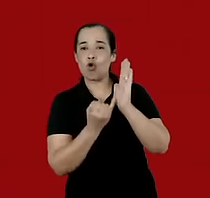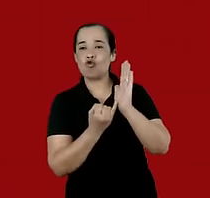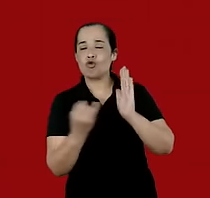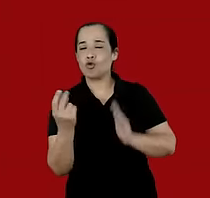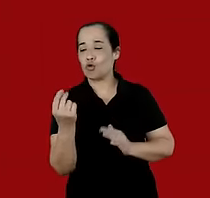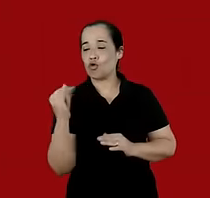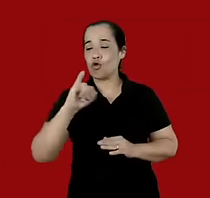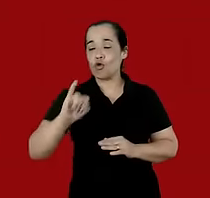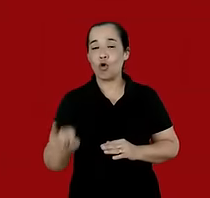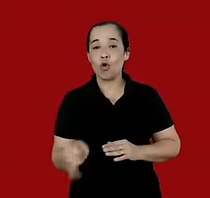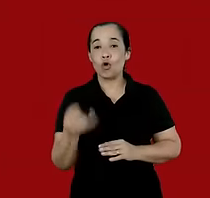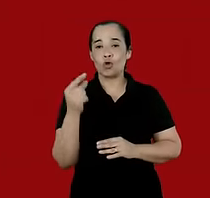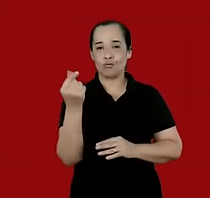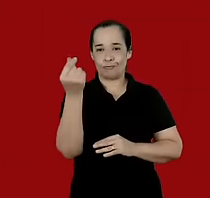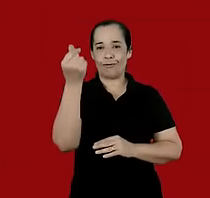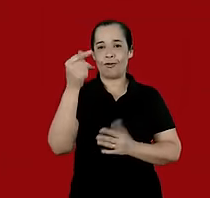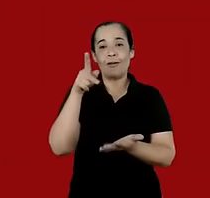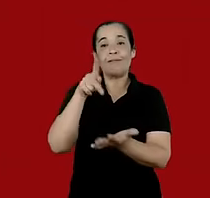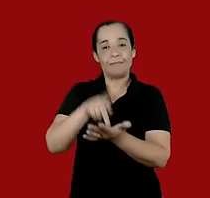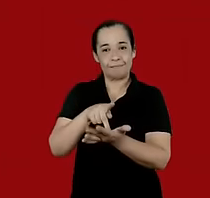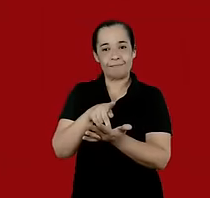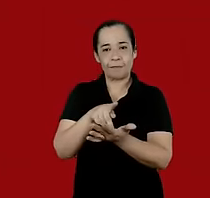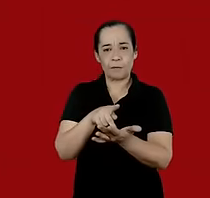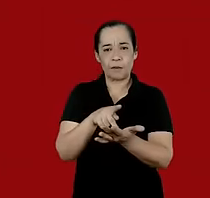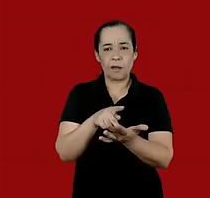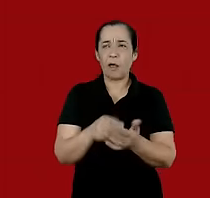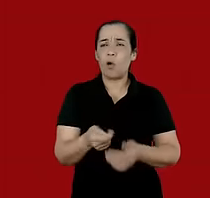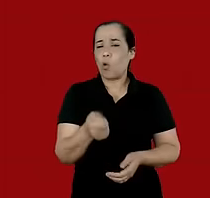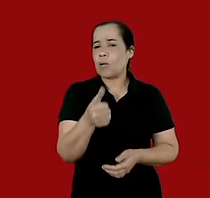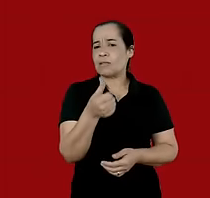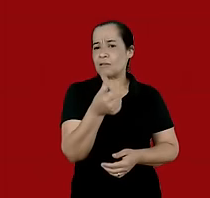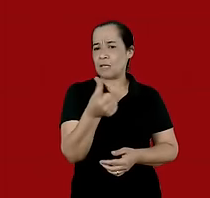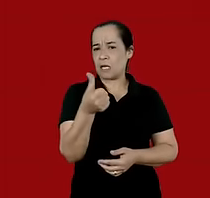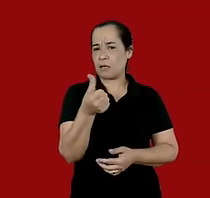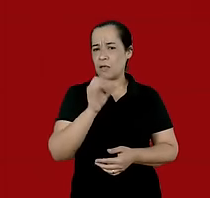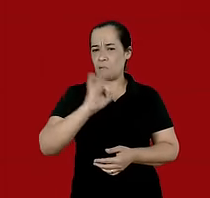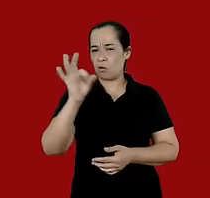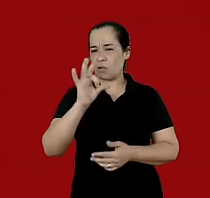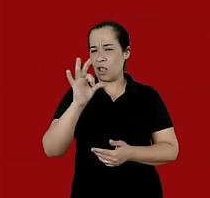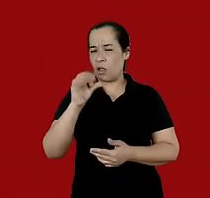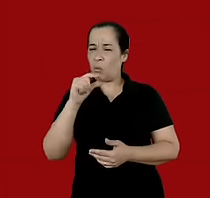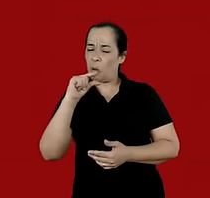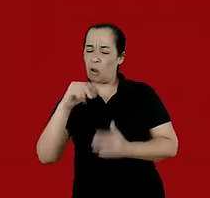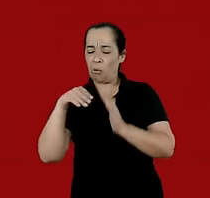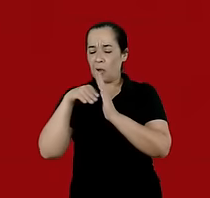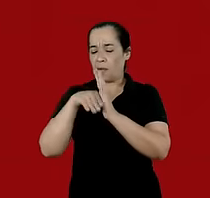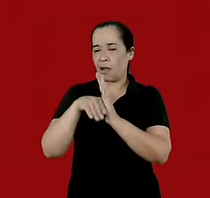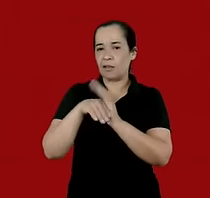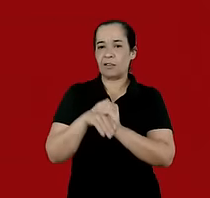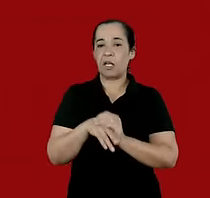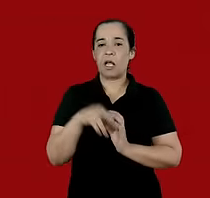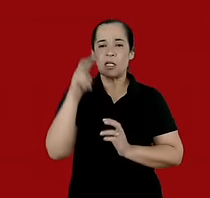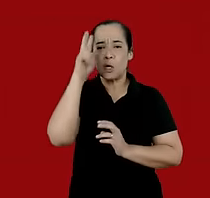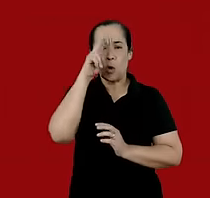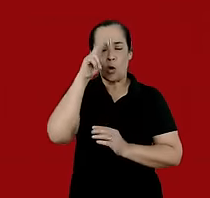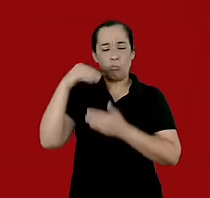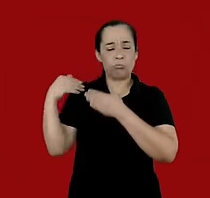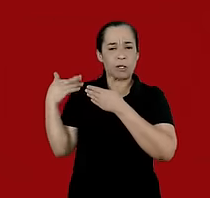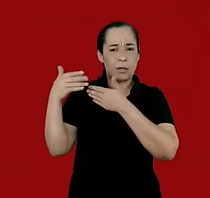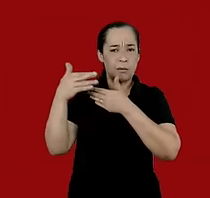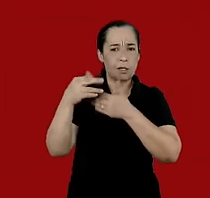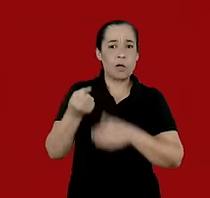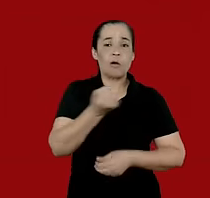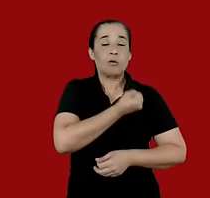eh praticamente negocia ali muito próximo de 6% um pouquinho abaixo então histórica historicamente também são patamares que foram muito